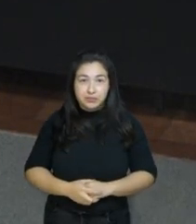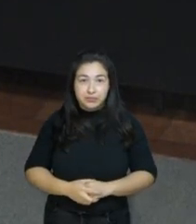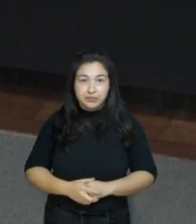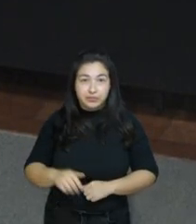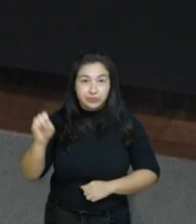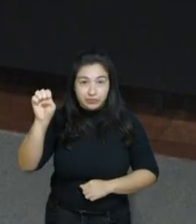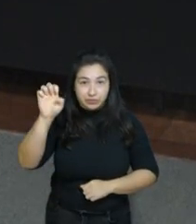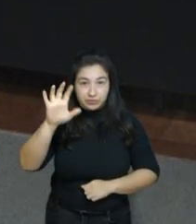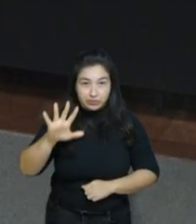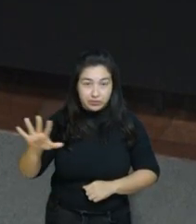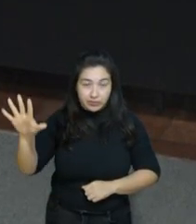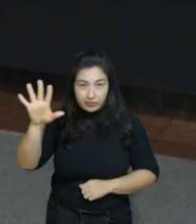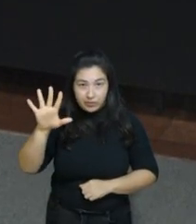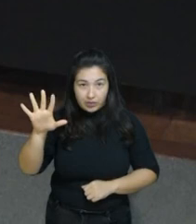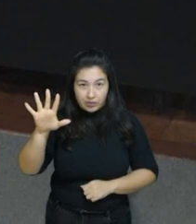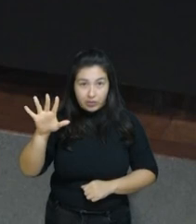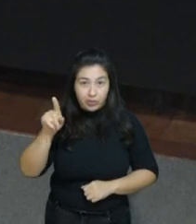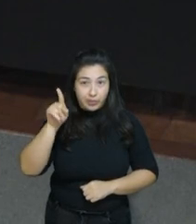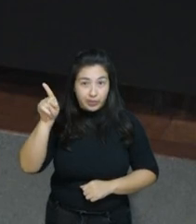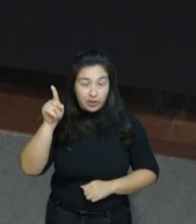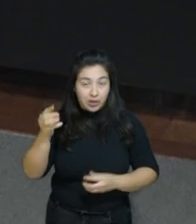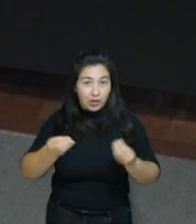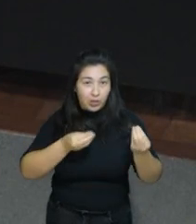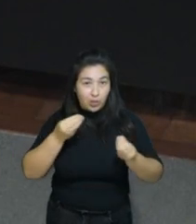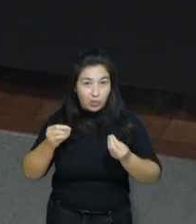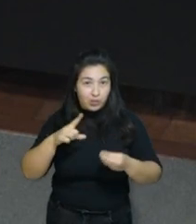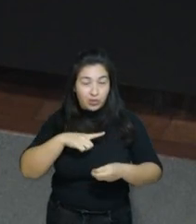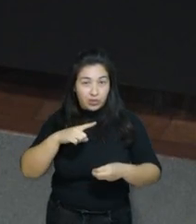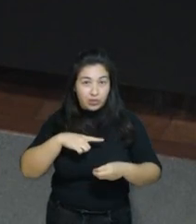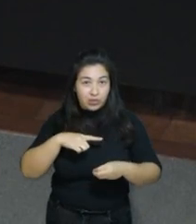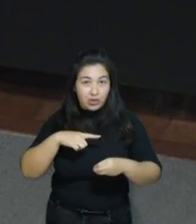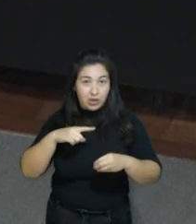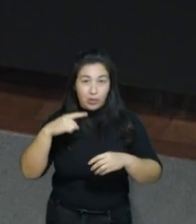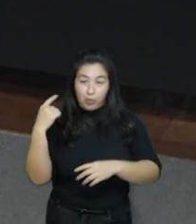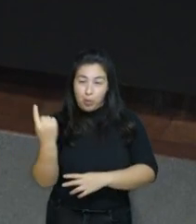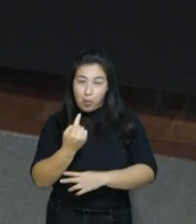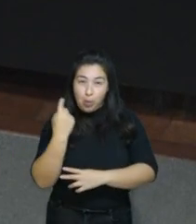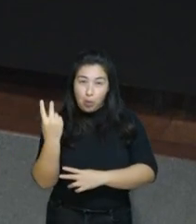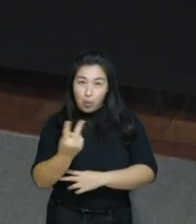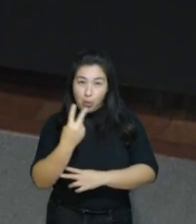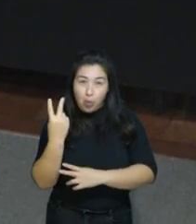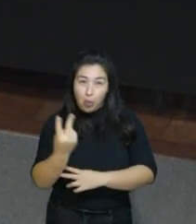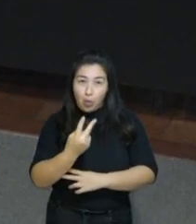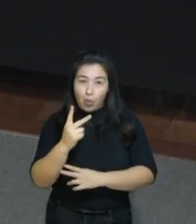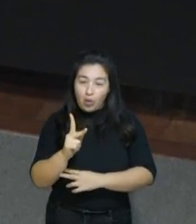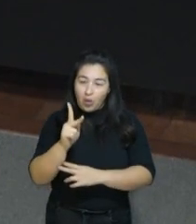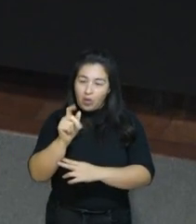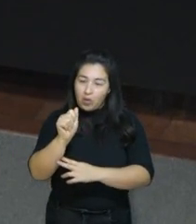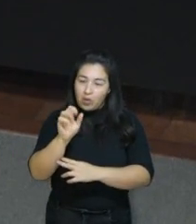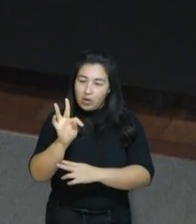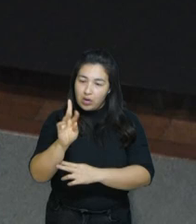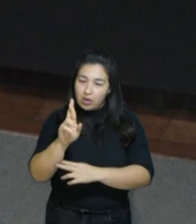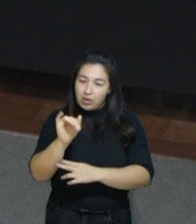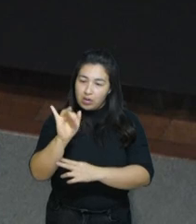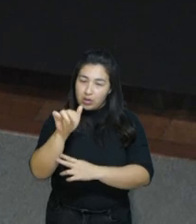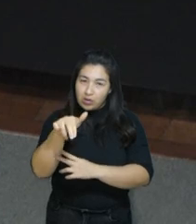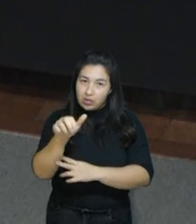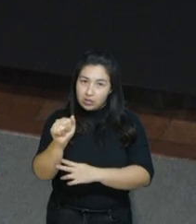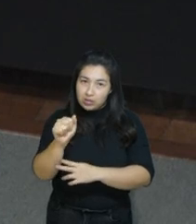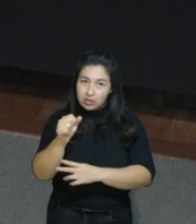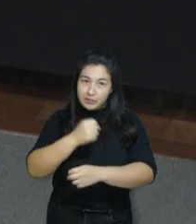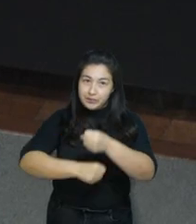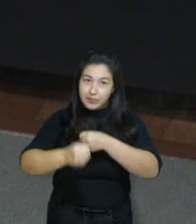só que na Europa, né? Como eu tinha dito, do Katrina para New Orleans, lá para os Estados Unidos.